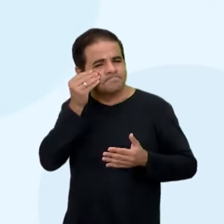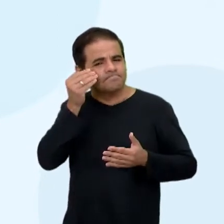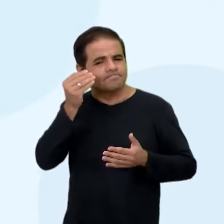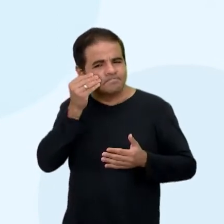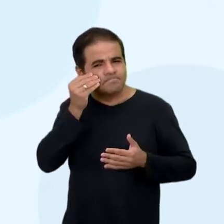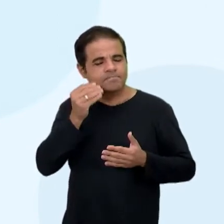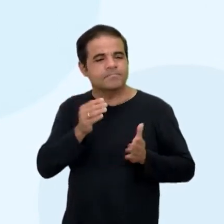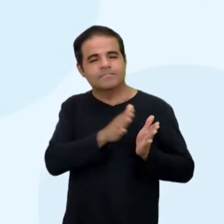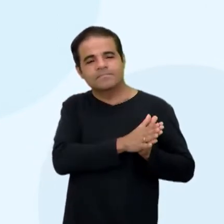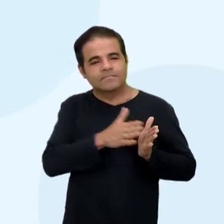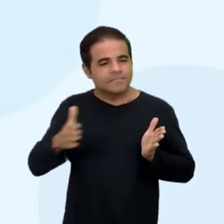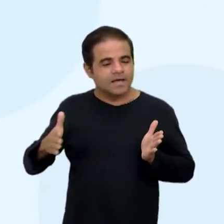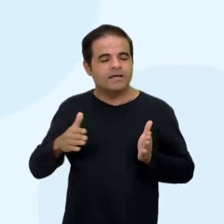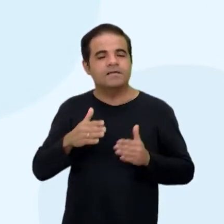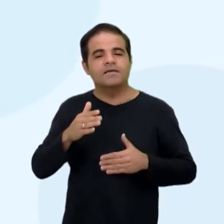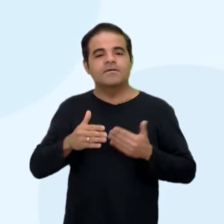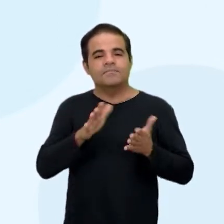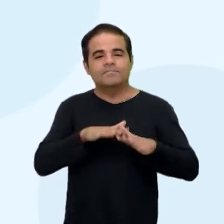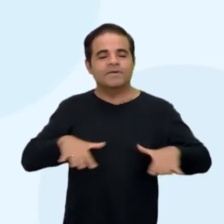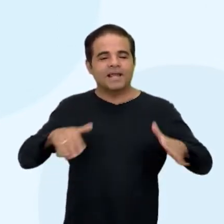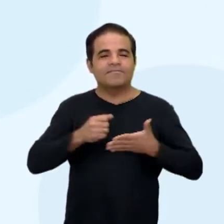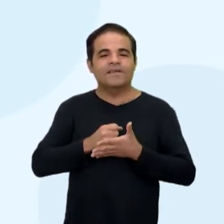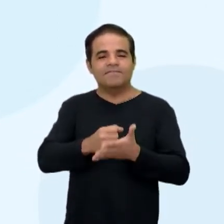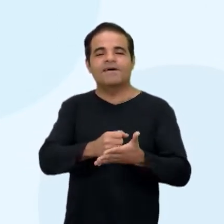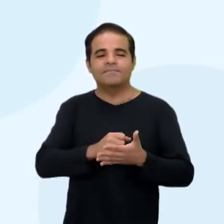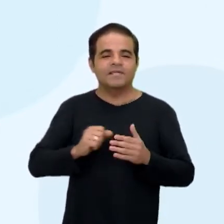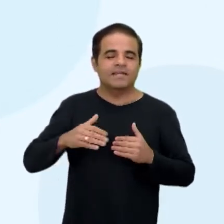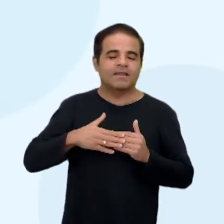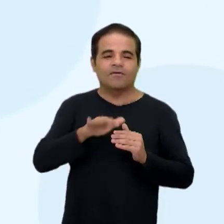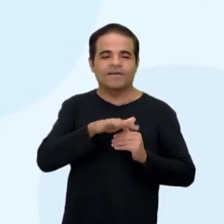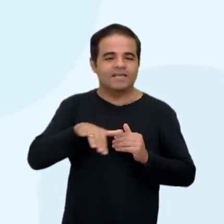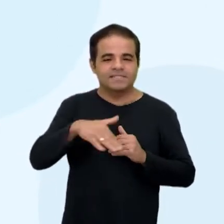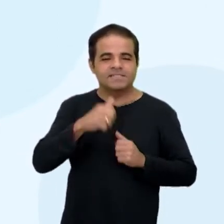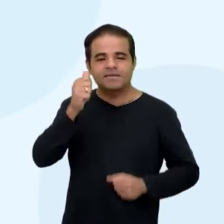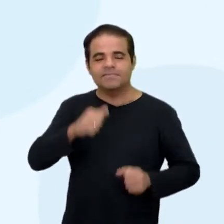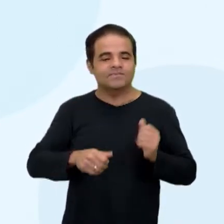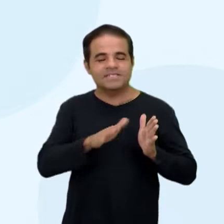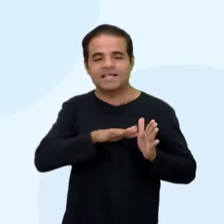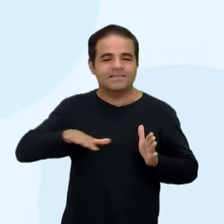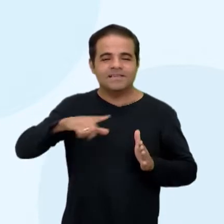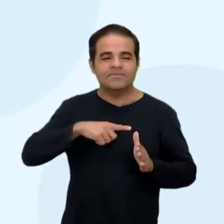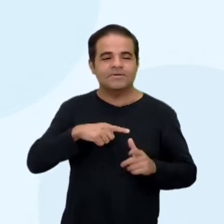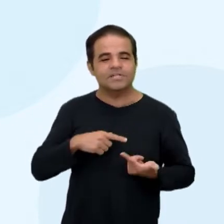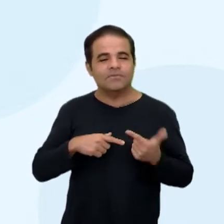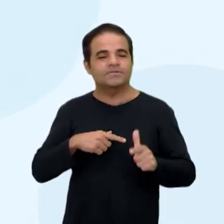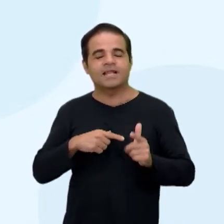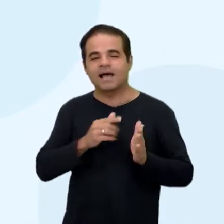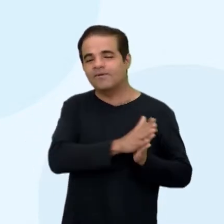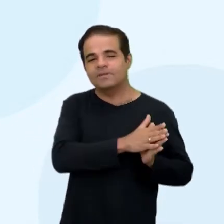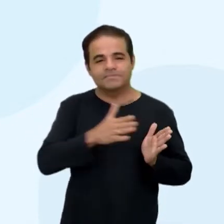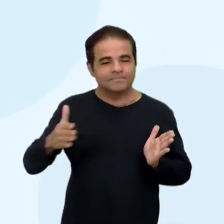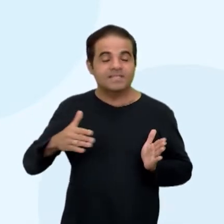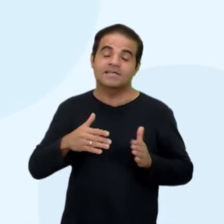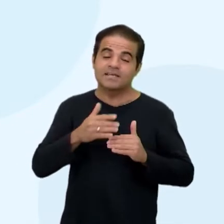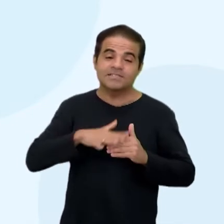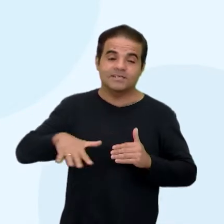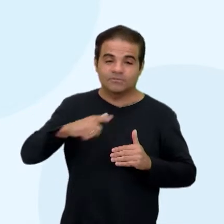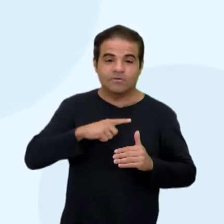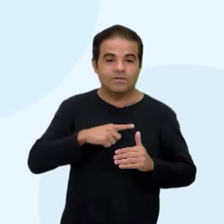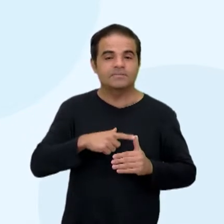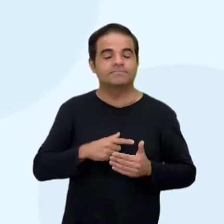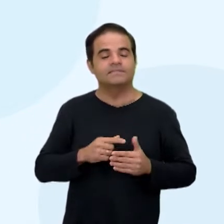né? Realizaram a coleta, registraram essas coisas todas, vocês apresentam o resultado, ver se funciona mesmo, tá